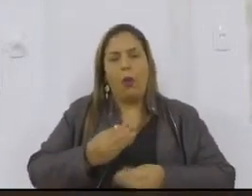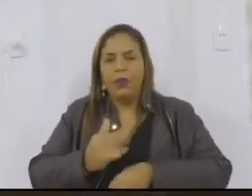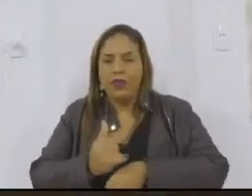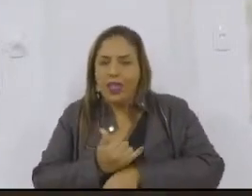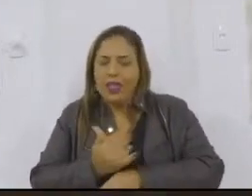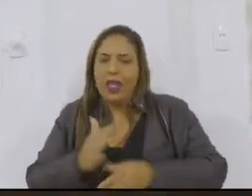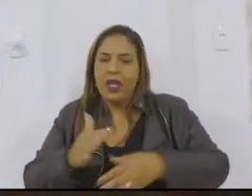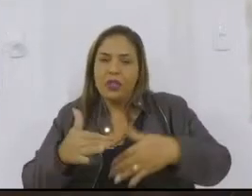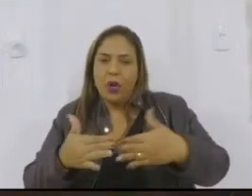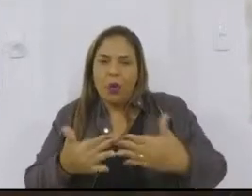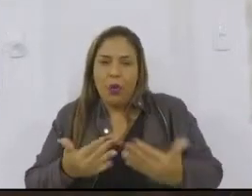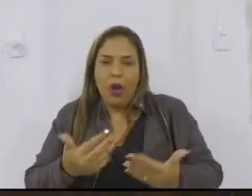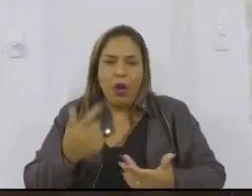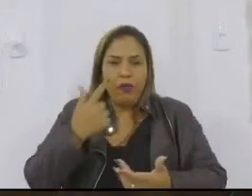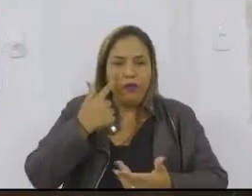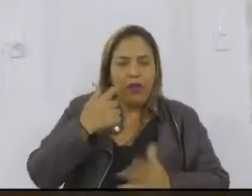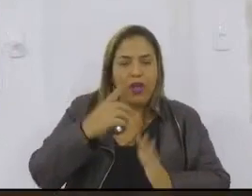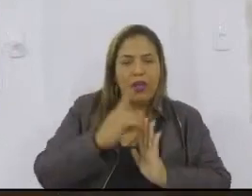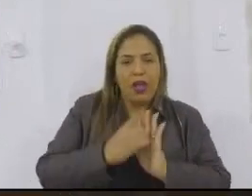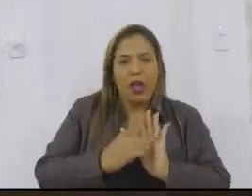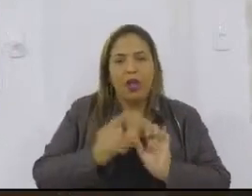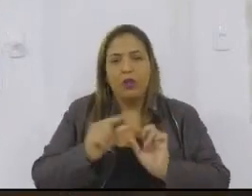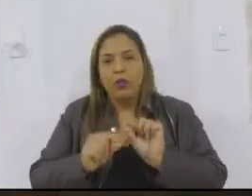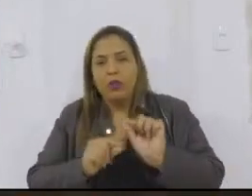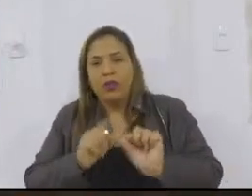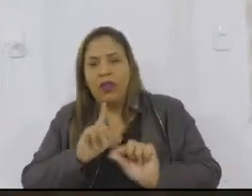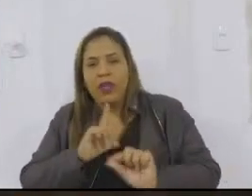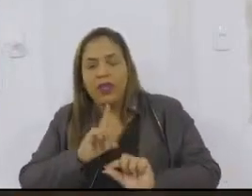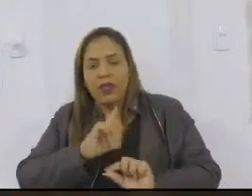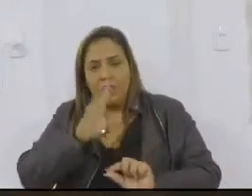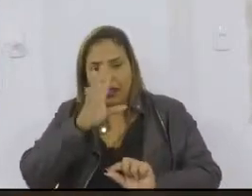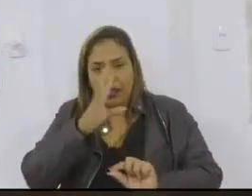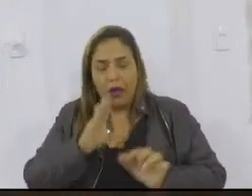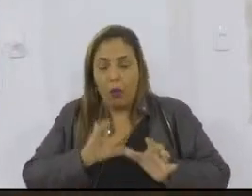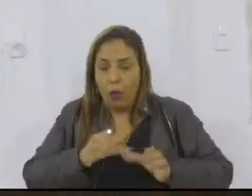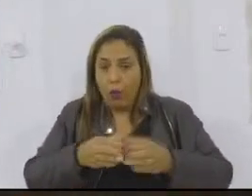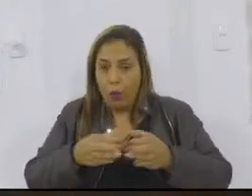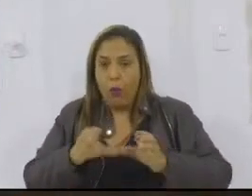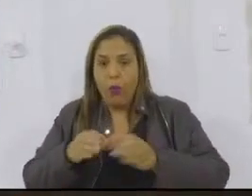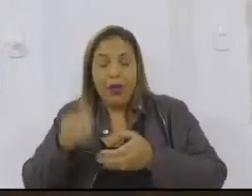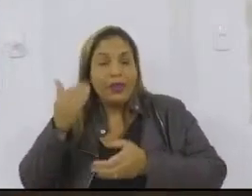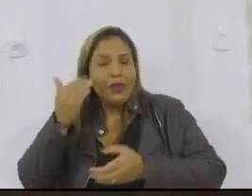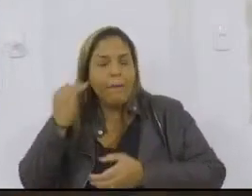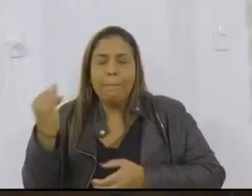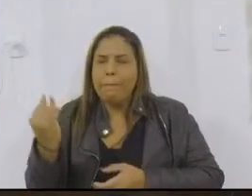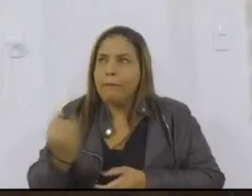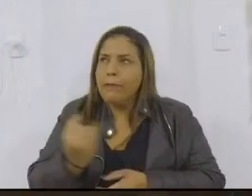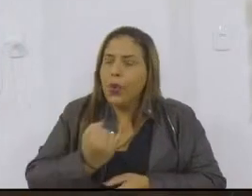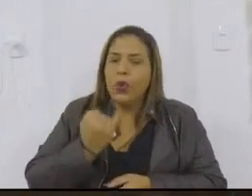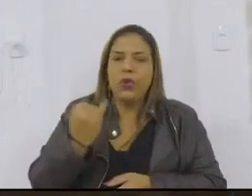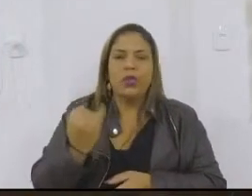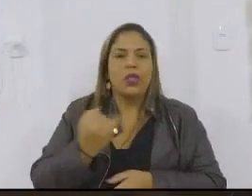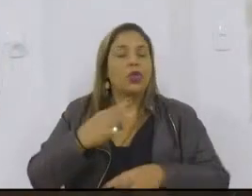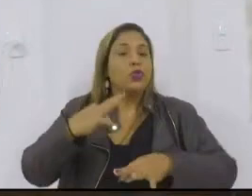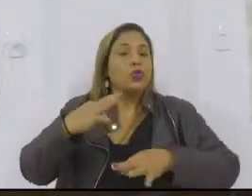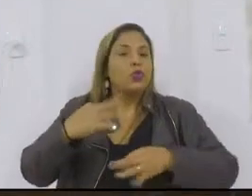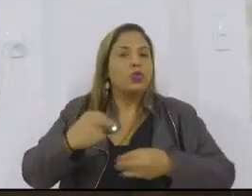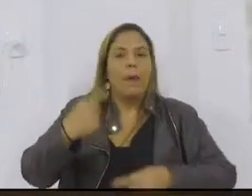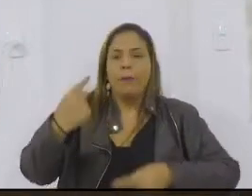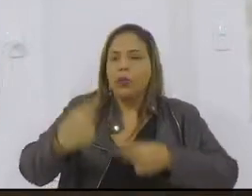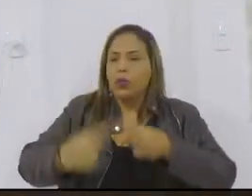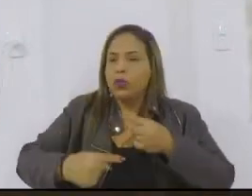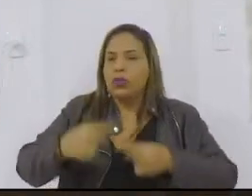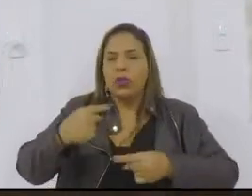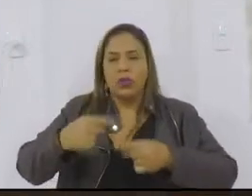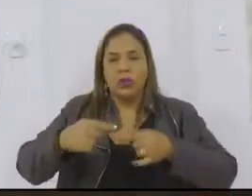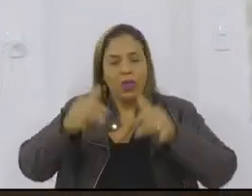de regular por decreto o que for omisso. Essas comissões entendem que é muito importante todas as políticas de prevenção às